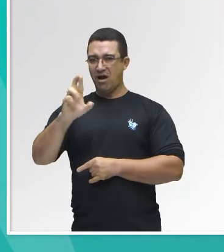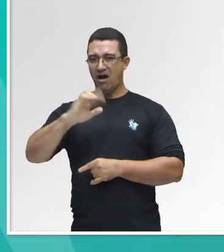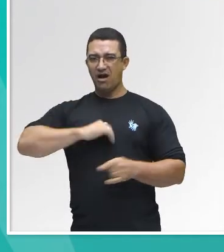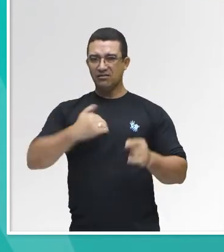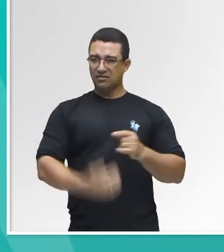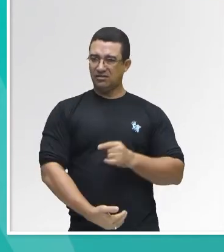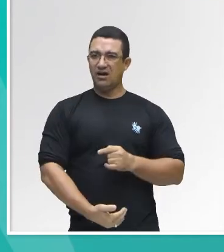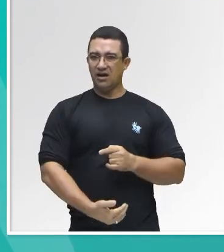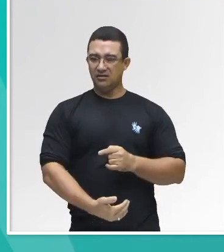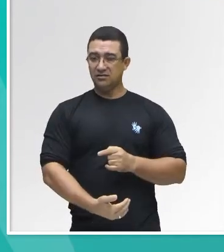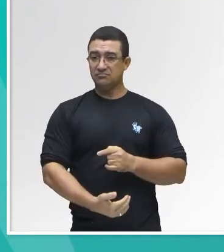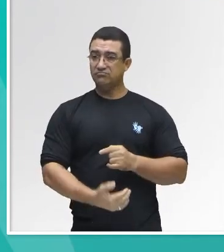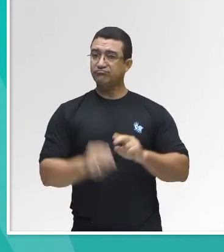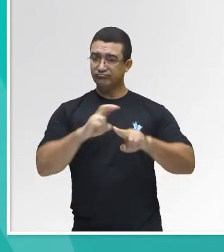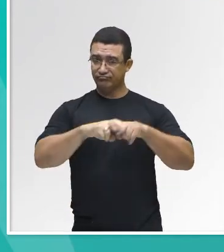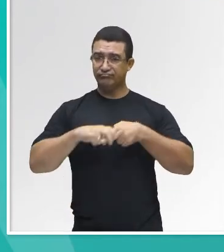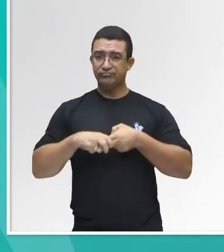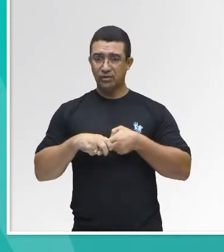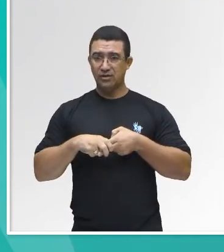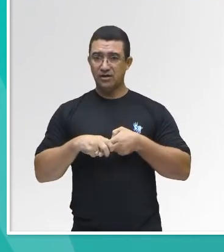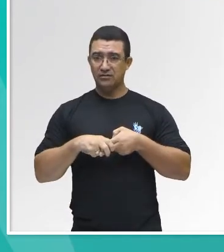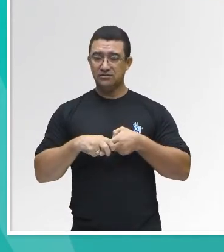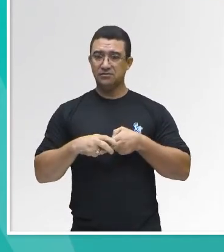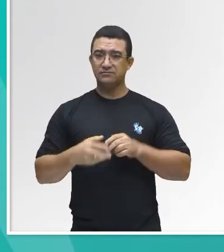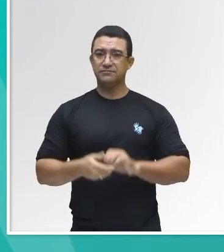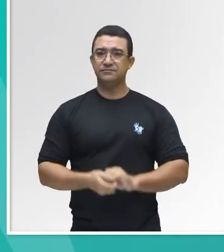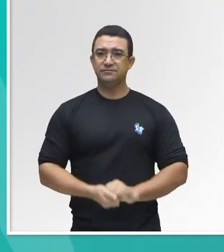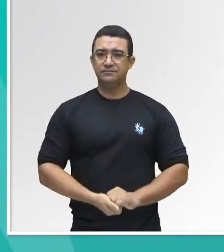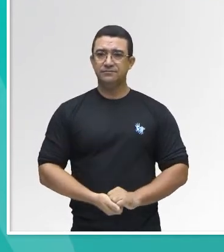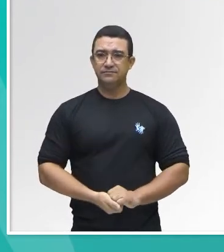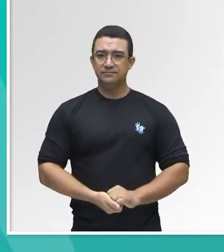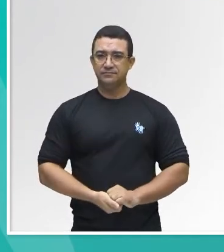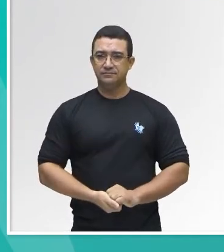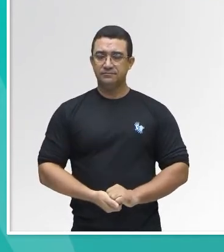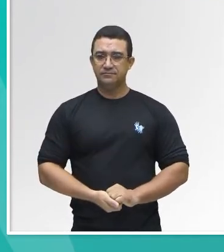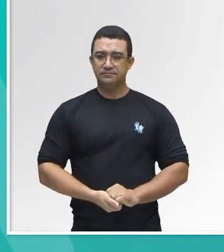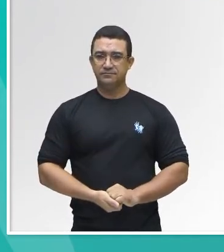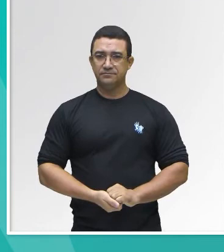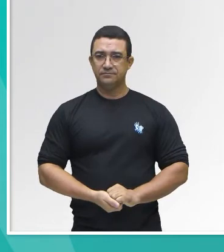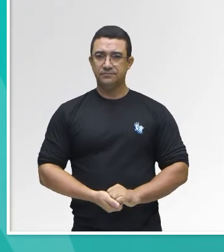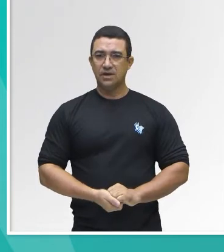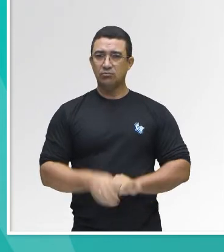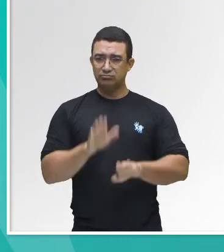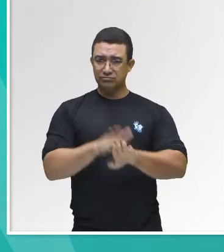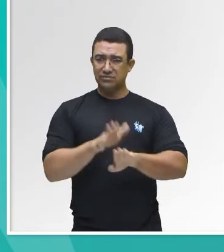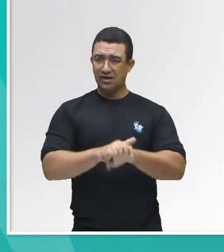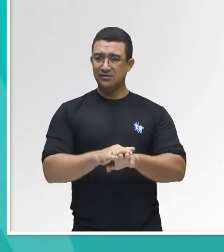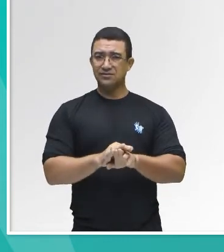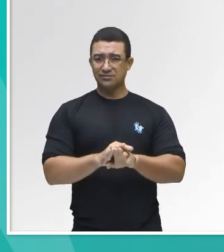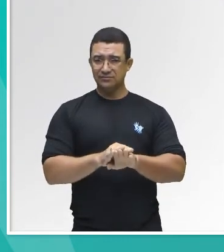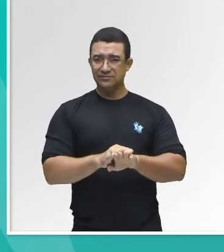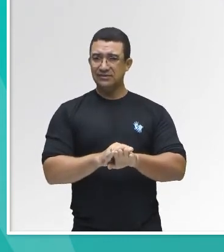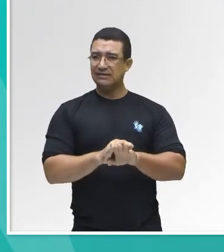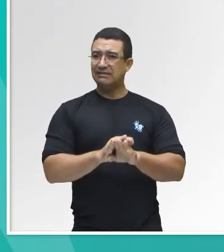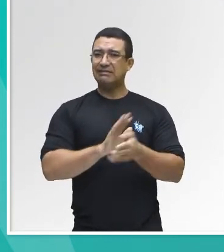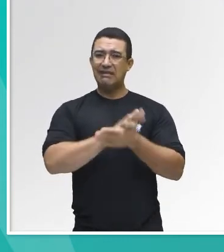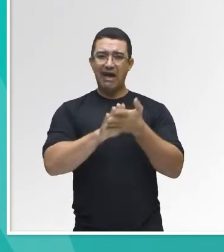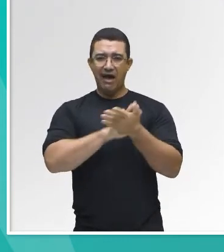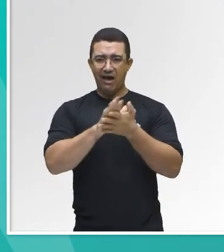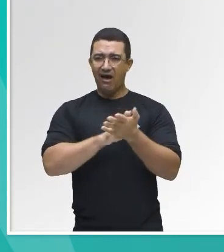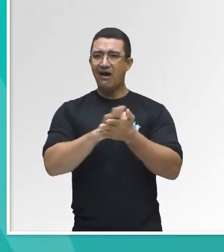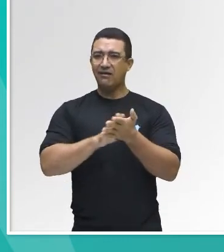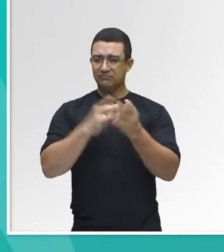ela está grávida, né? Causa, efeito. Sexo sem proteção, na maioria das vezes a pessoa pode